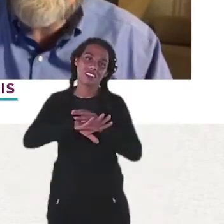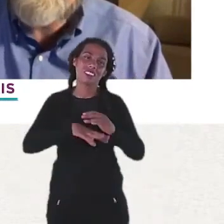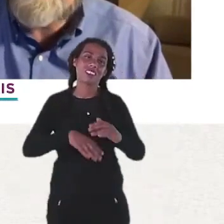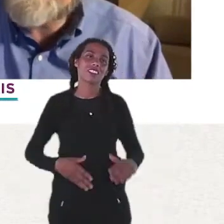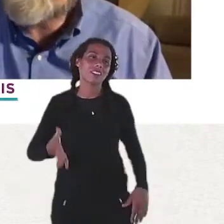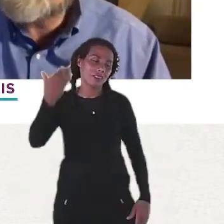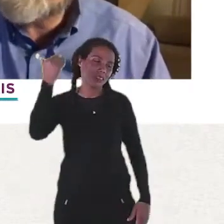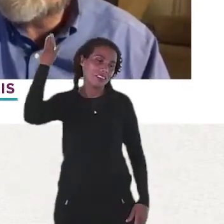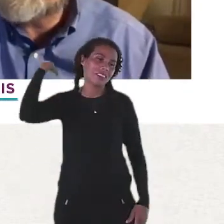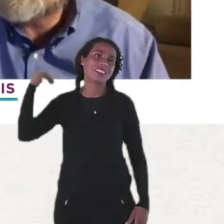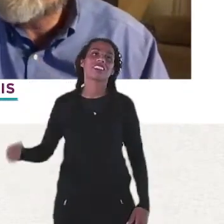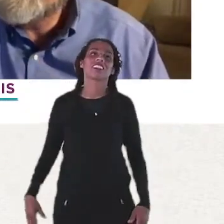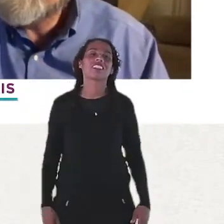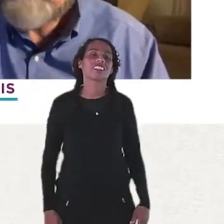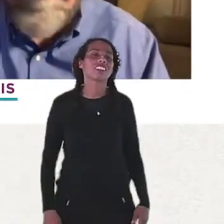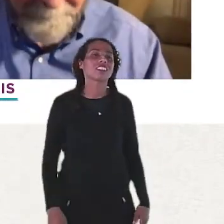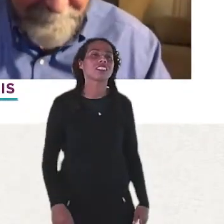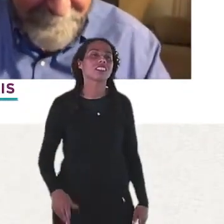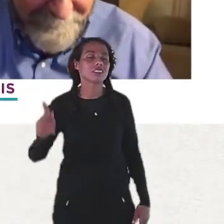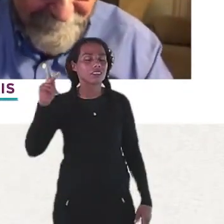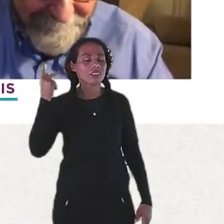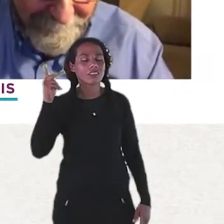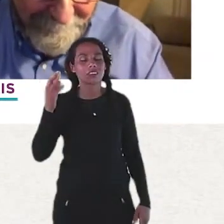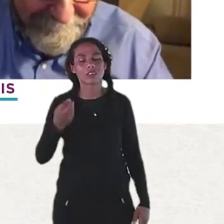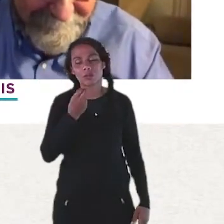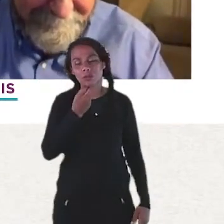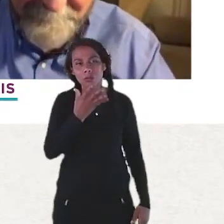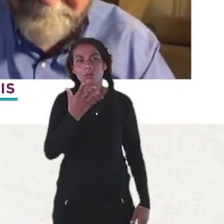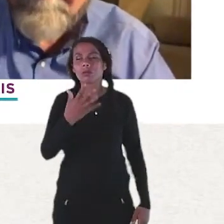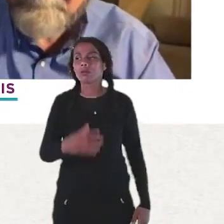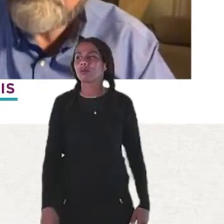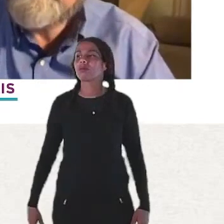ele deve estar chorando pela segunda vez. Espera aí.